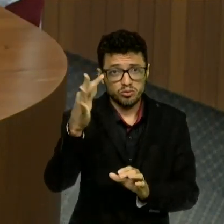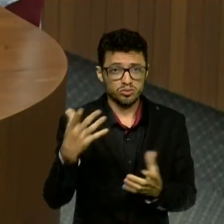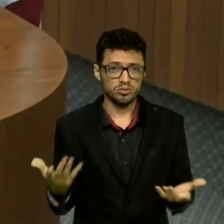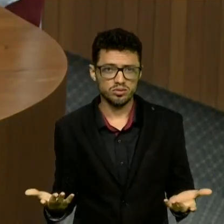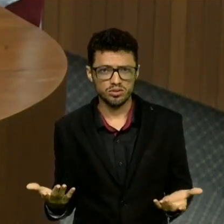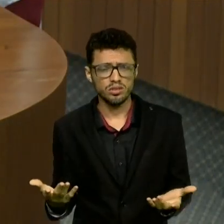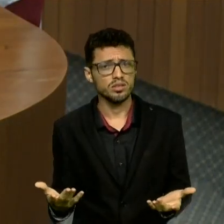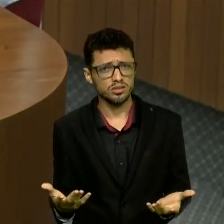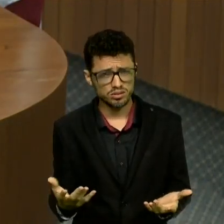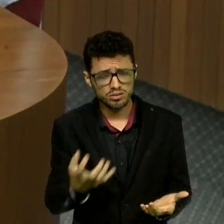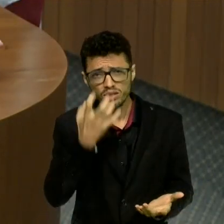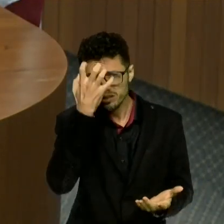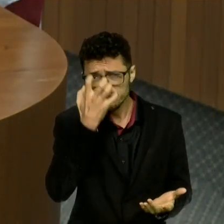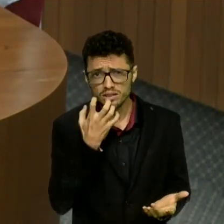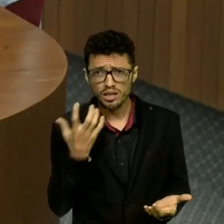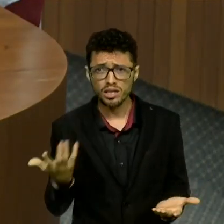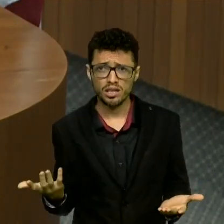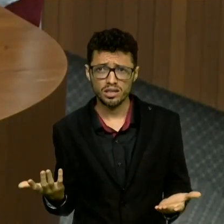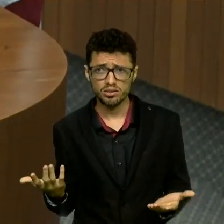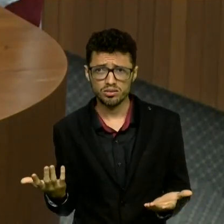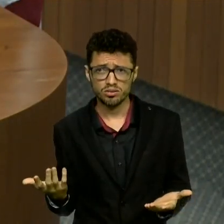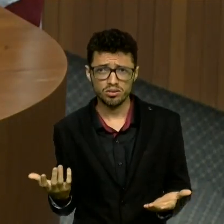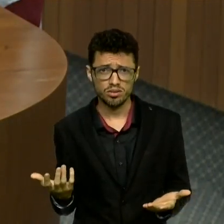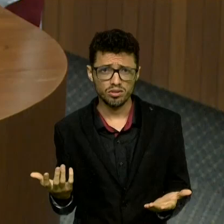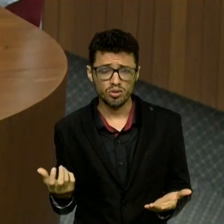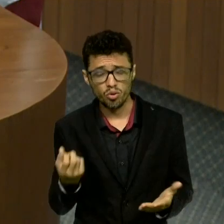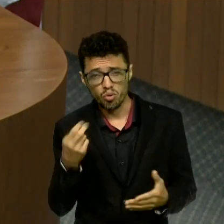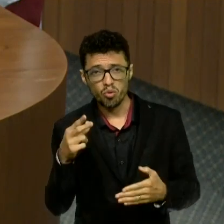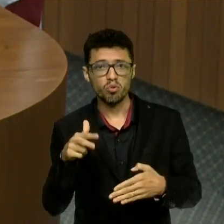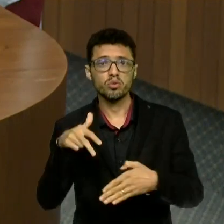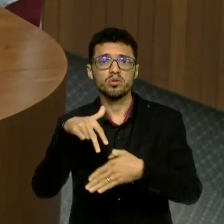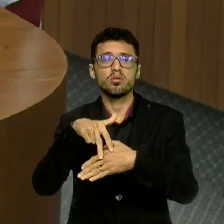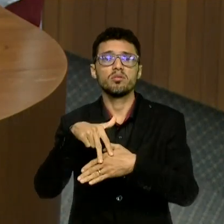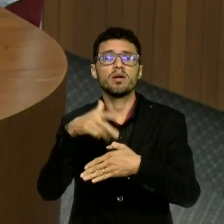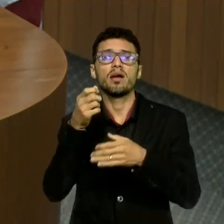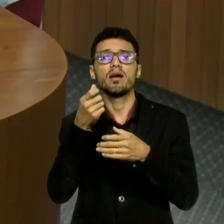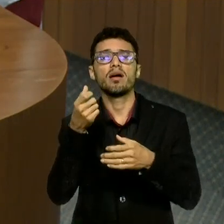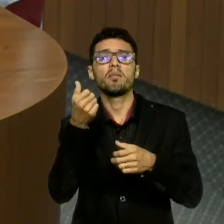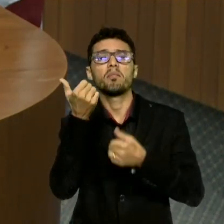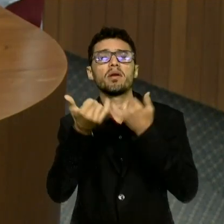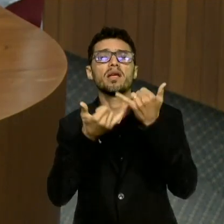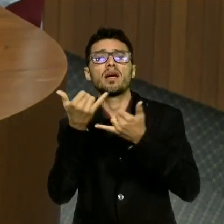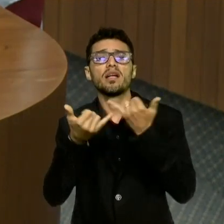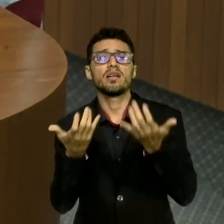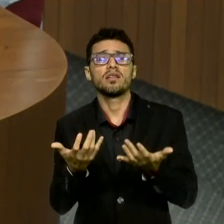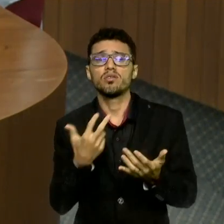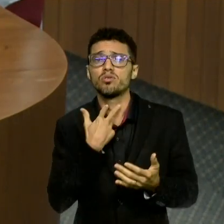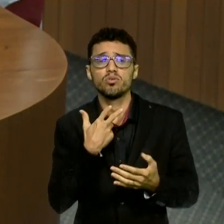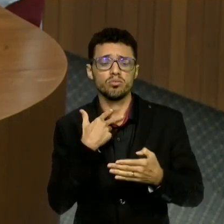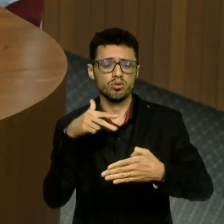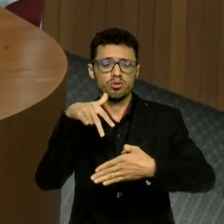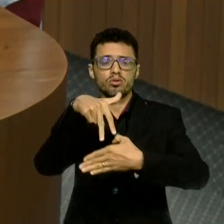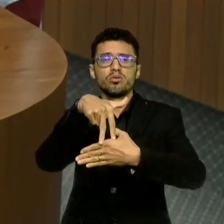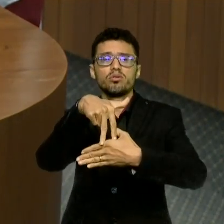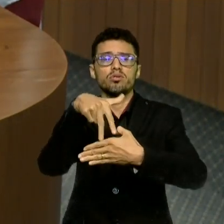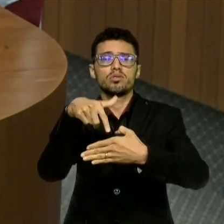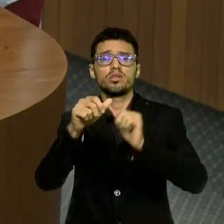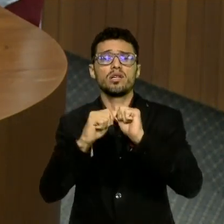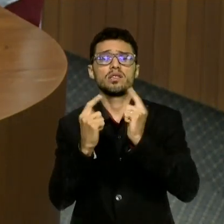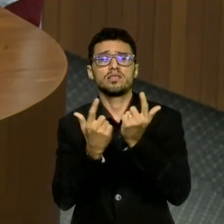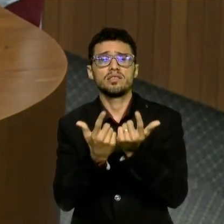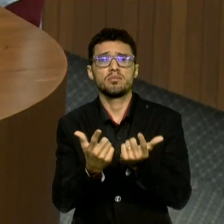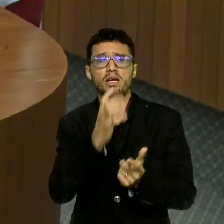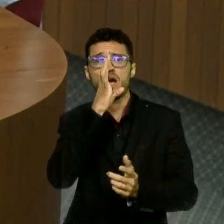Ou a gente vai estar levando a tribuna dessa casa como brincadeira? A gente não pode simplesmente subir a tribuna da casa, fazer uma acusação desse